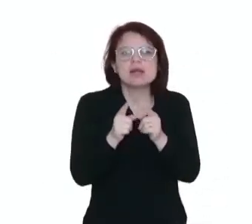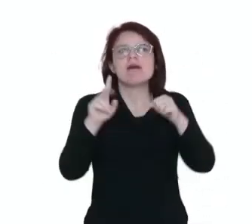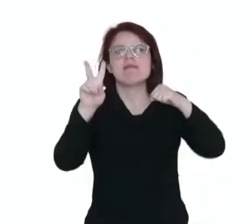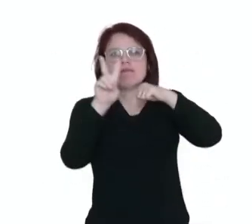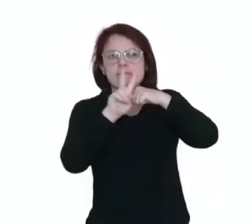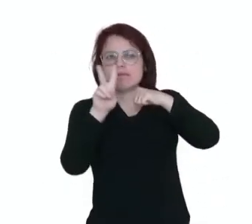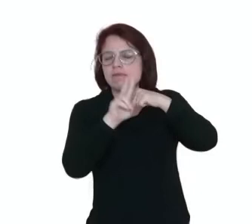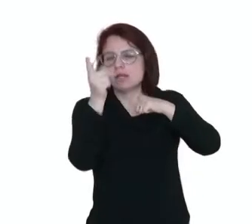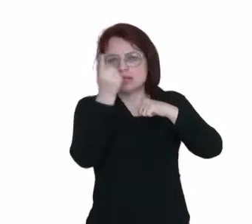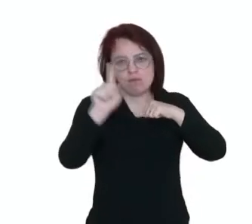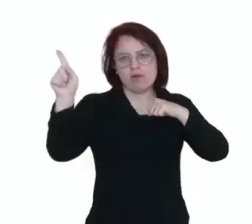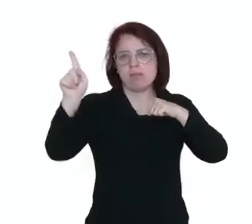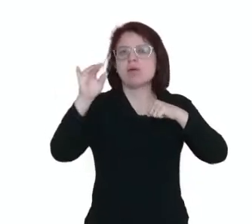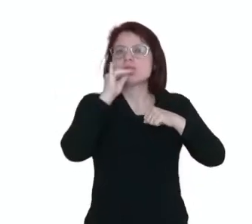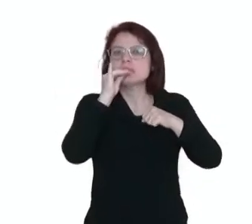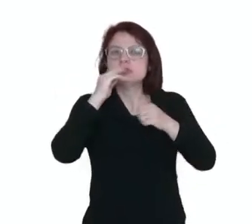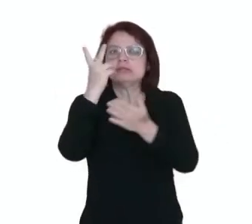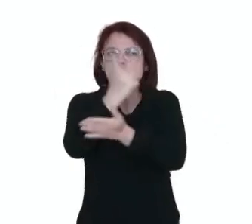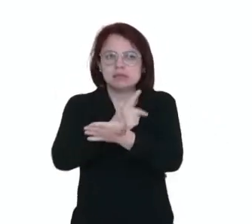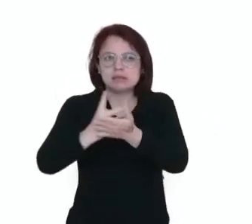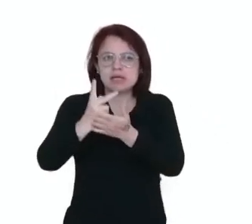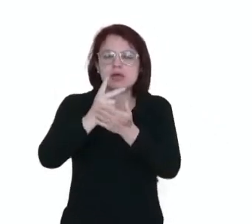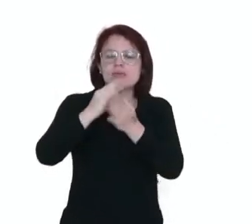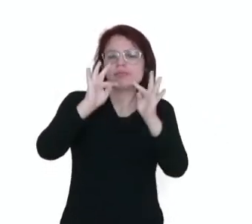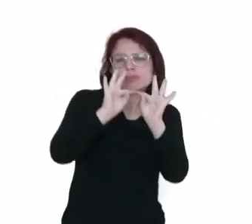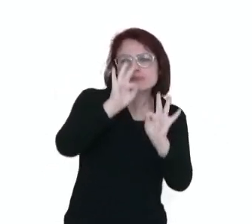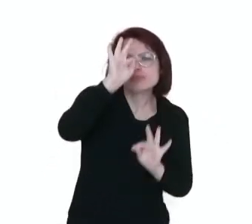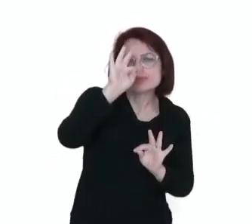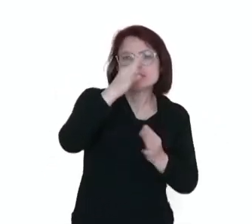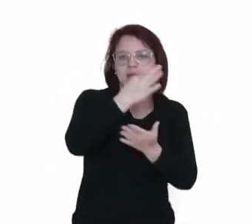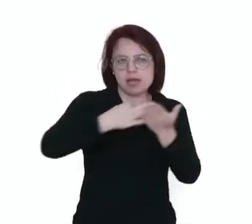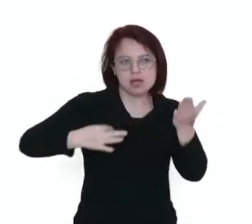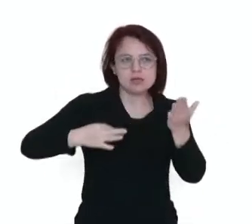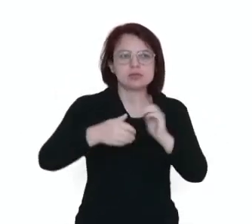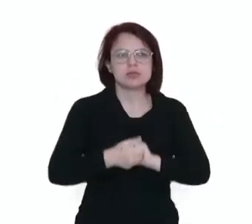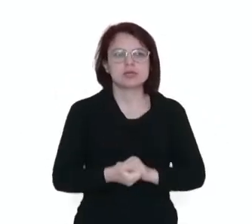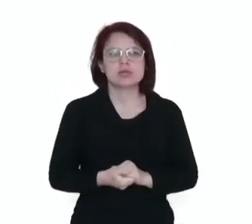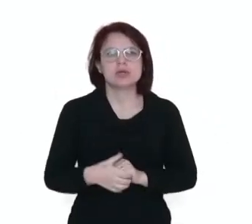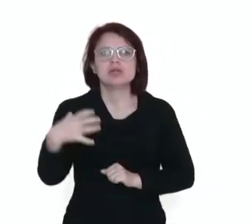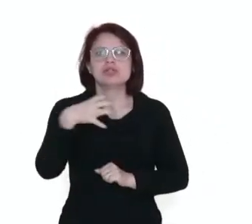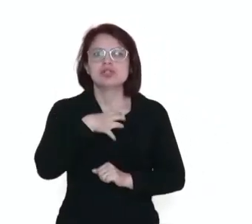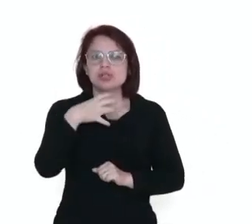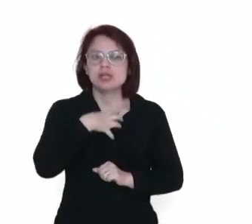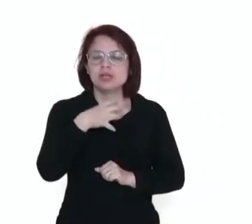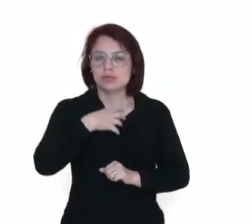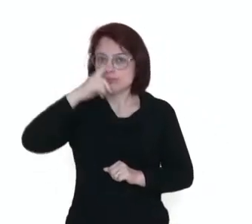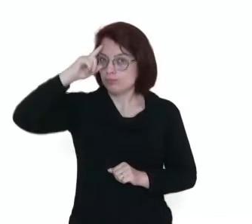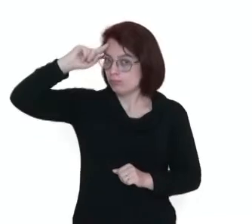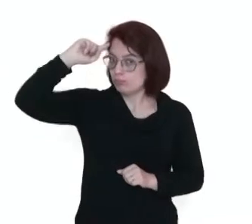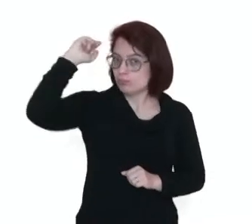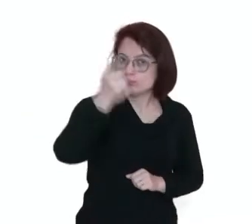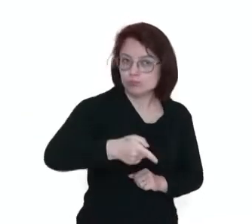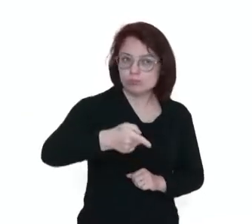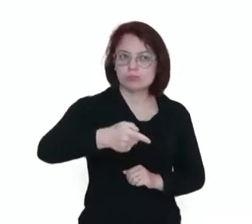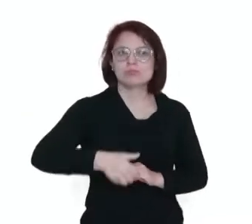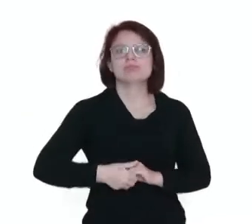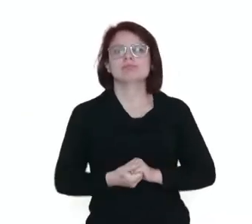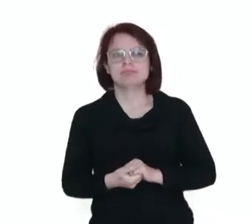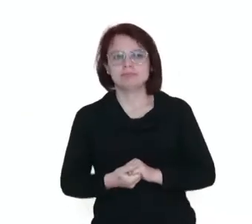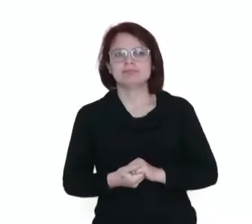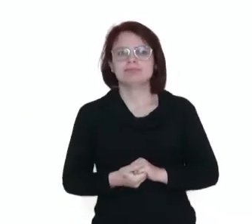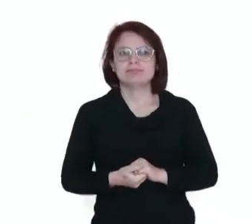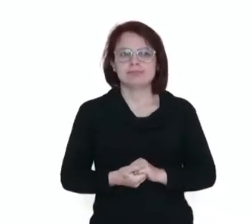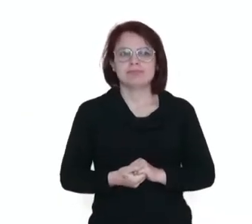de imagens, textos curtos, né, já falei, modos, né, do verbo tem que ser no